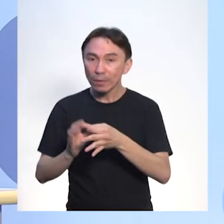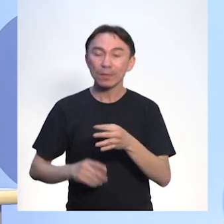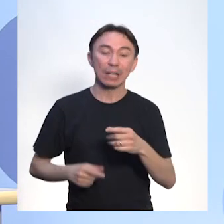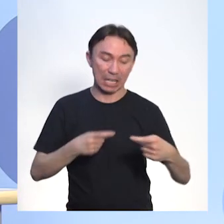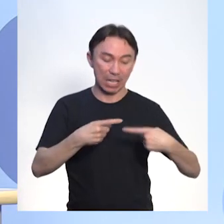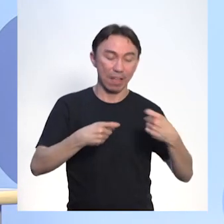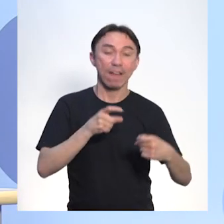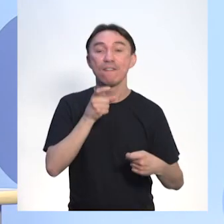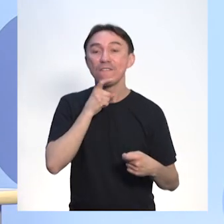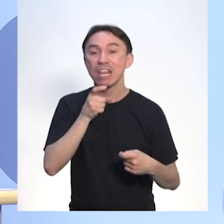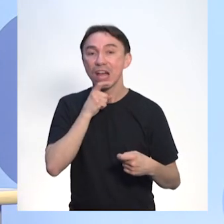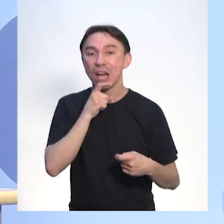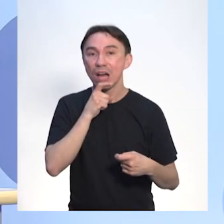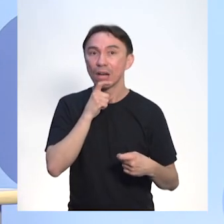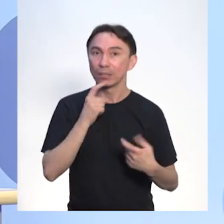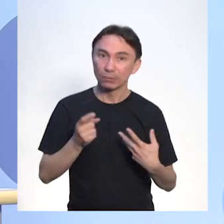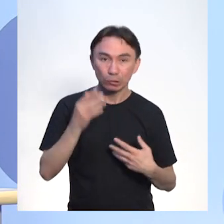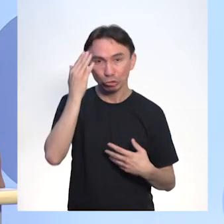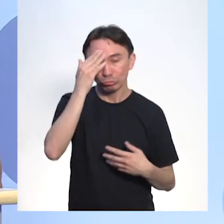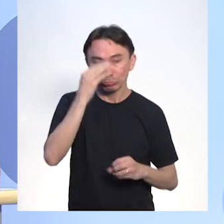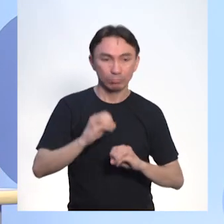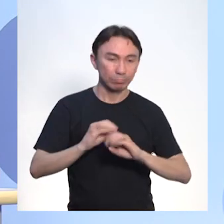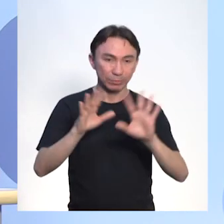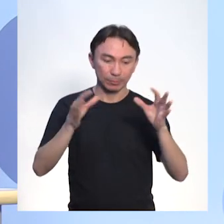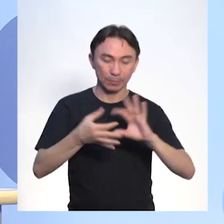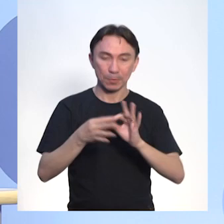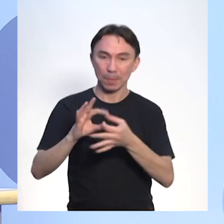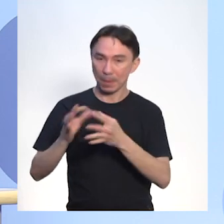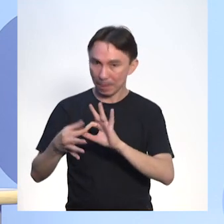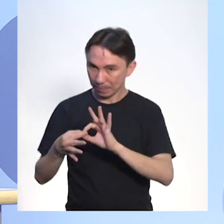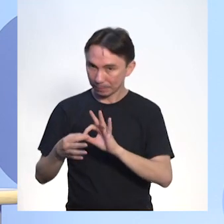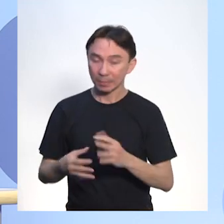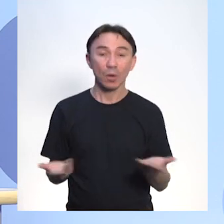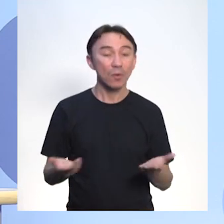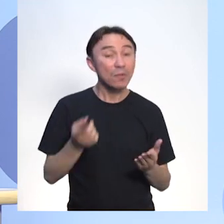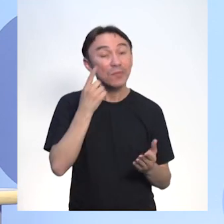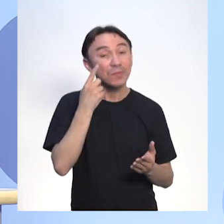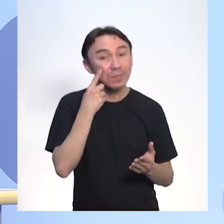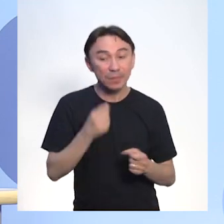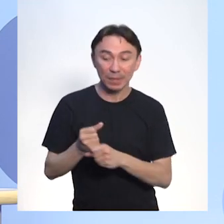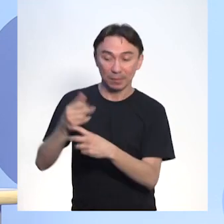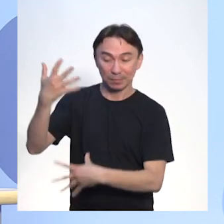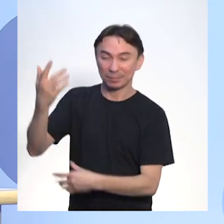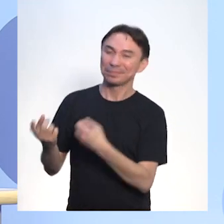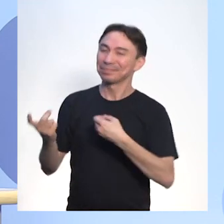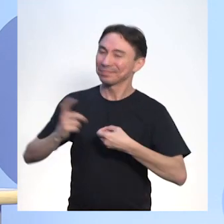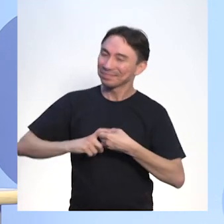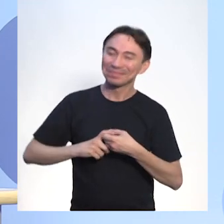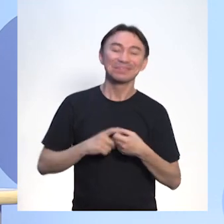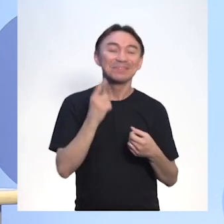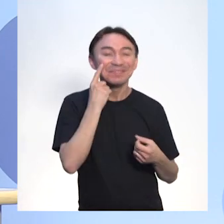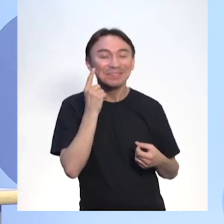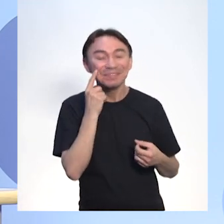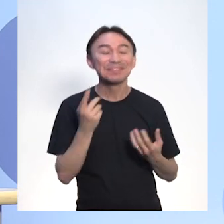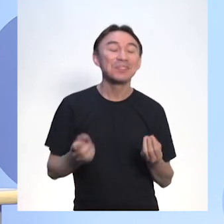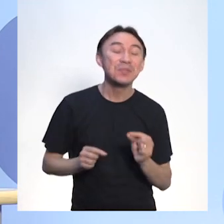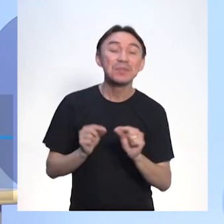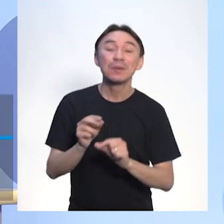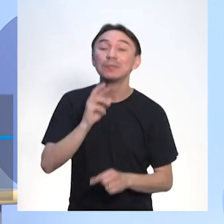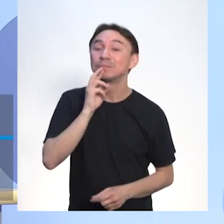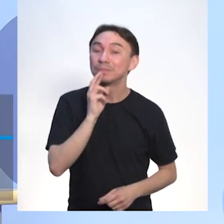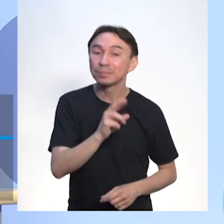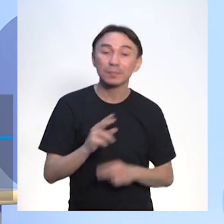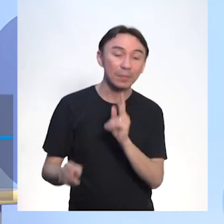aí anotados. Vamos então realizar a interação com a garotada, com os estudantes. Vamos lá.